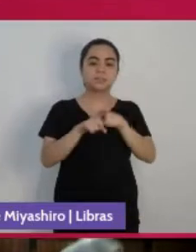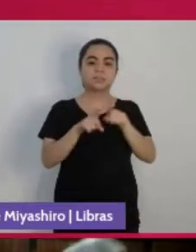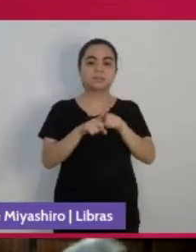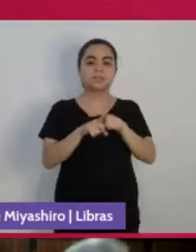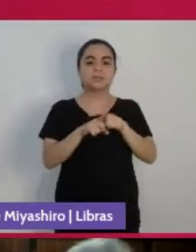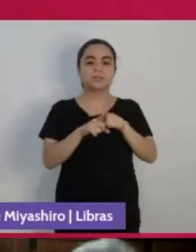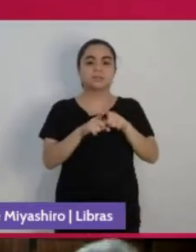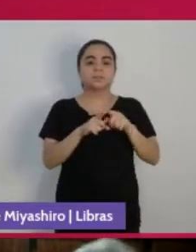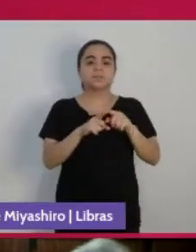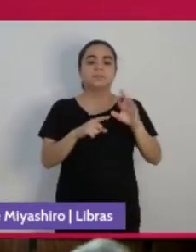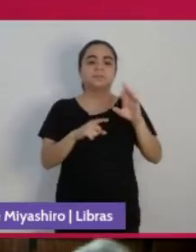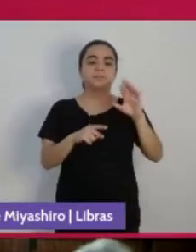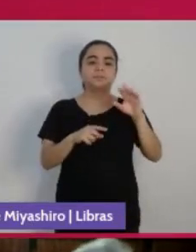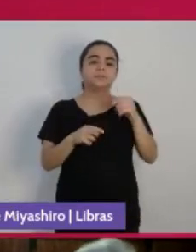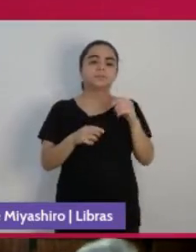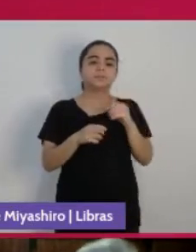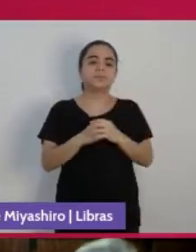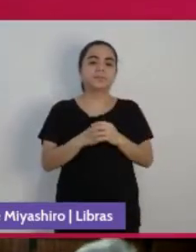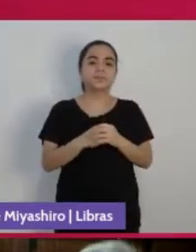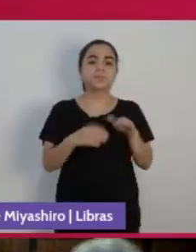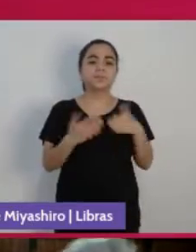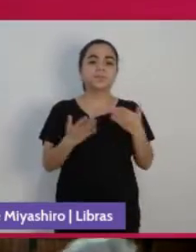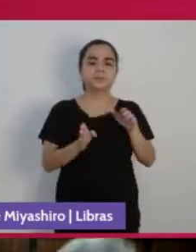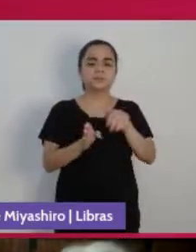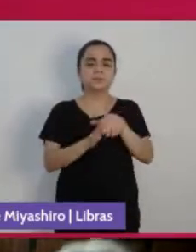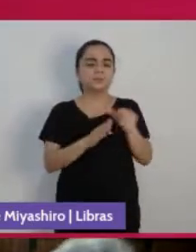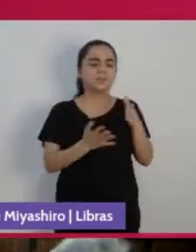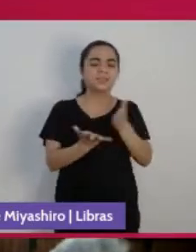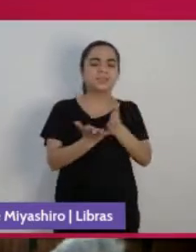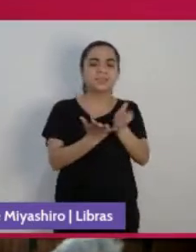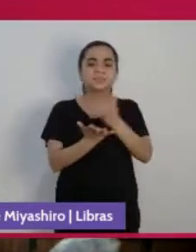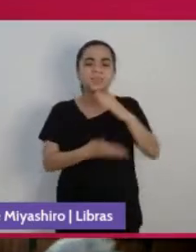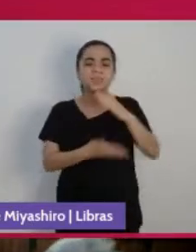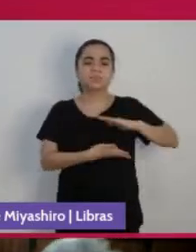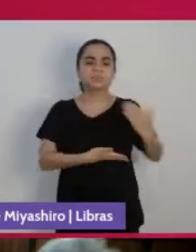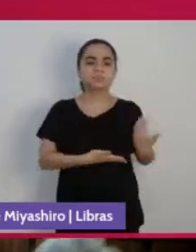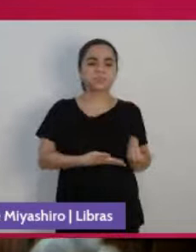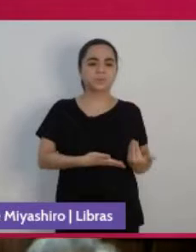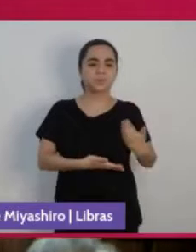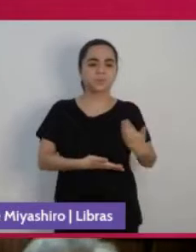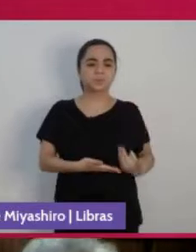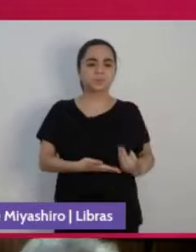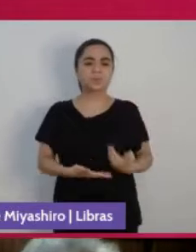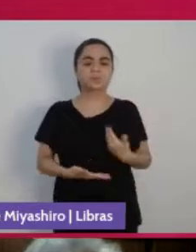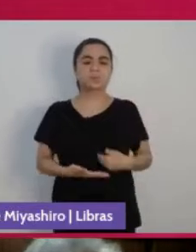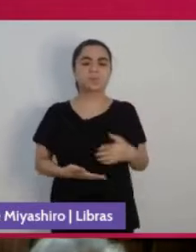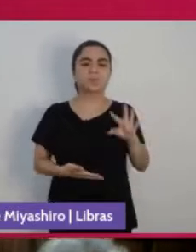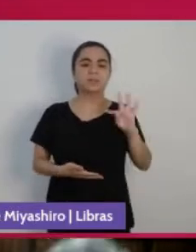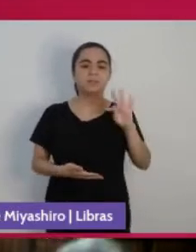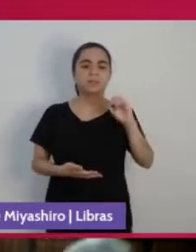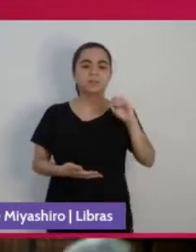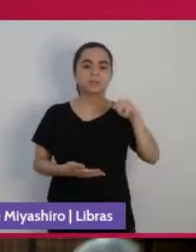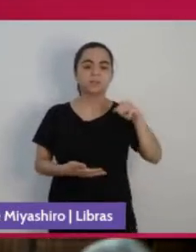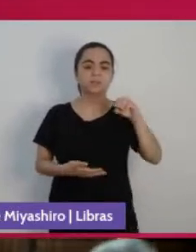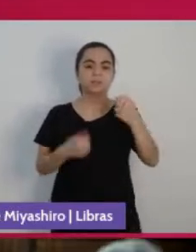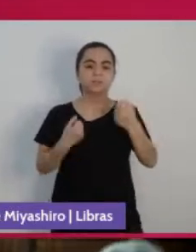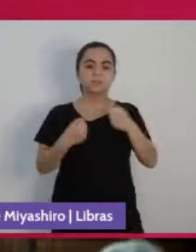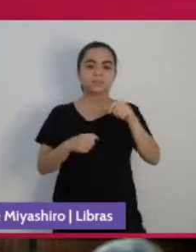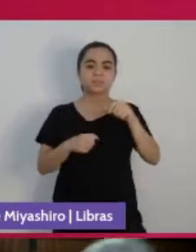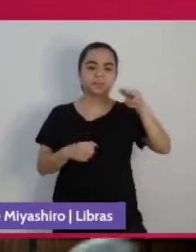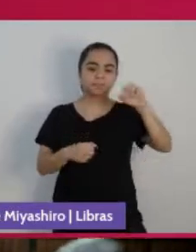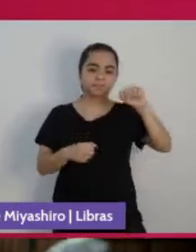tudo ali, está tudo naquelas fatias da mama. Então, na tomossíntese, preciso fazer magnificação?